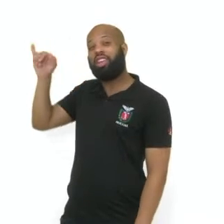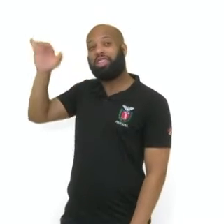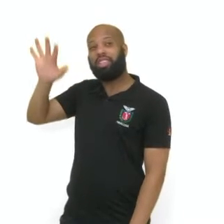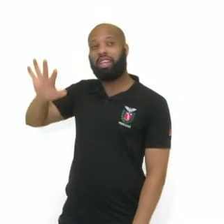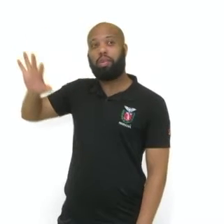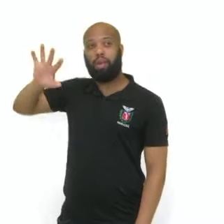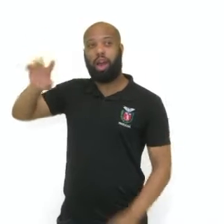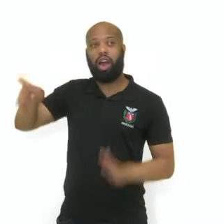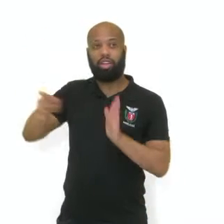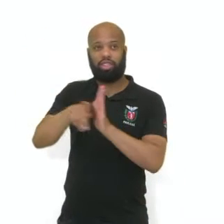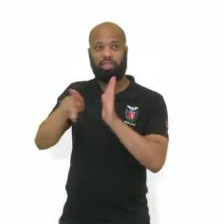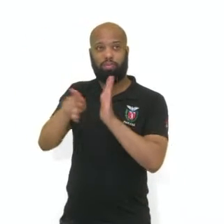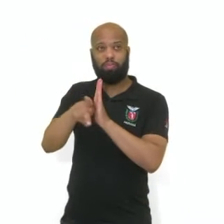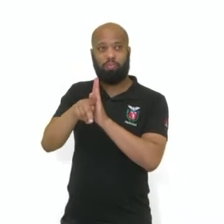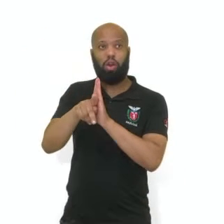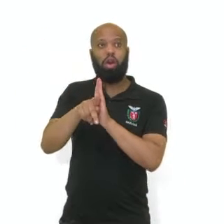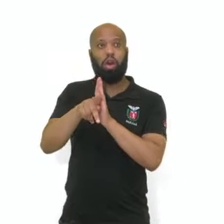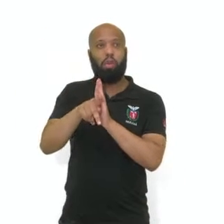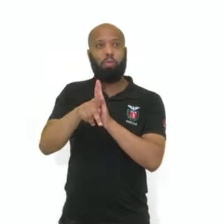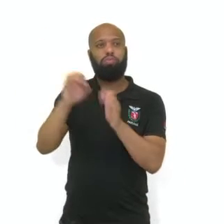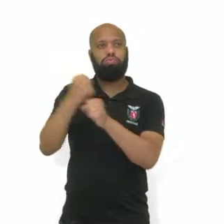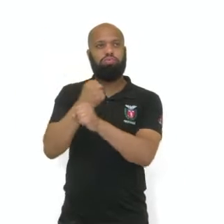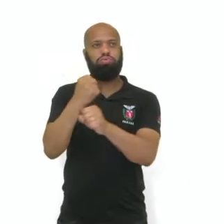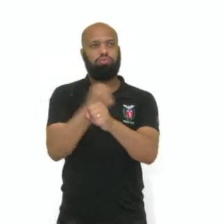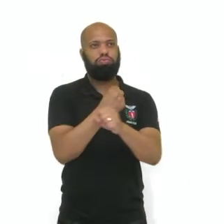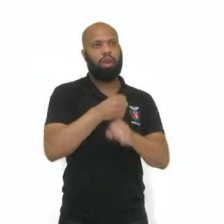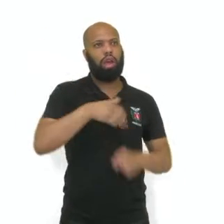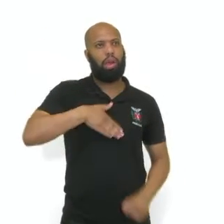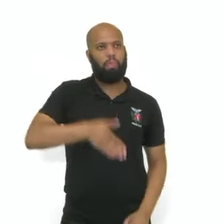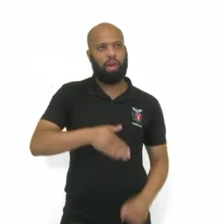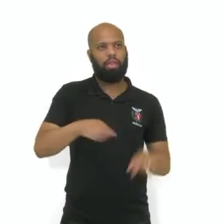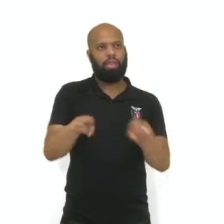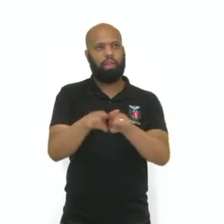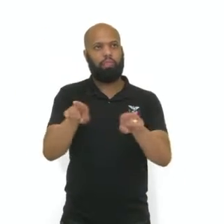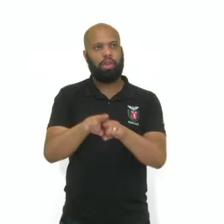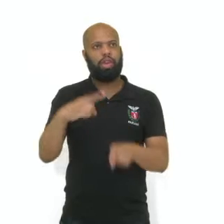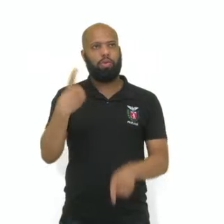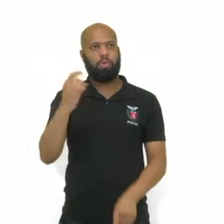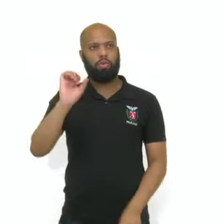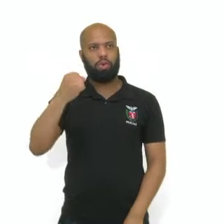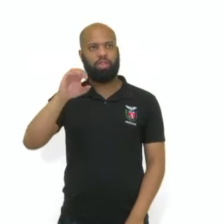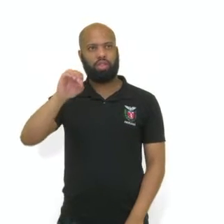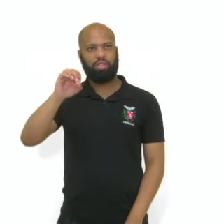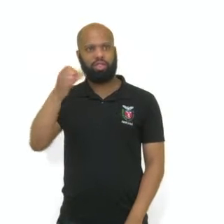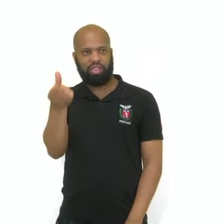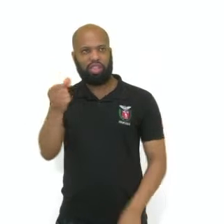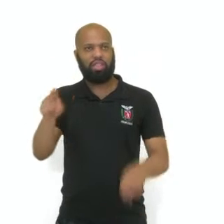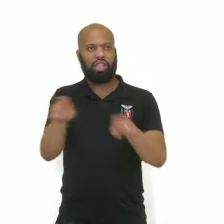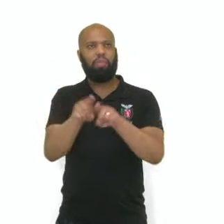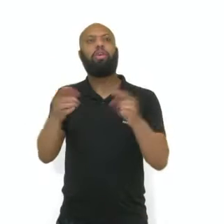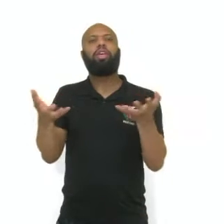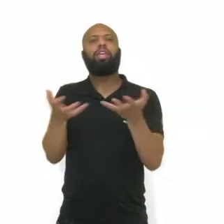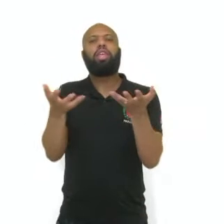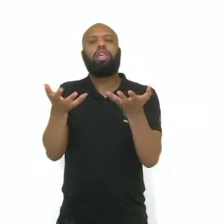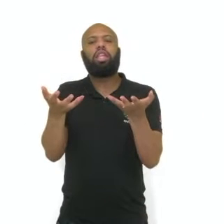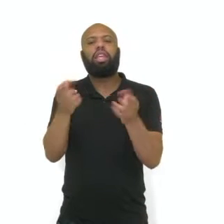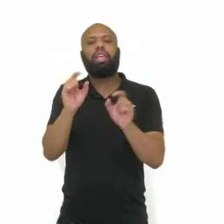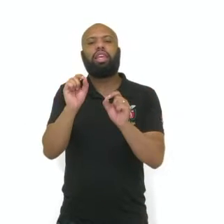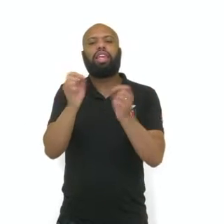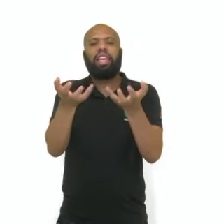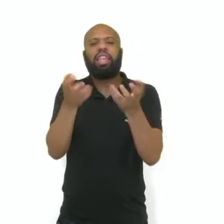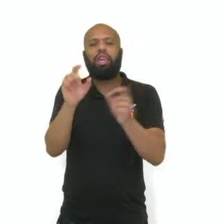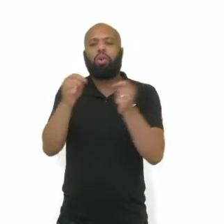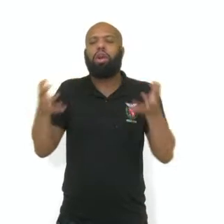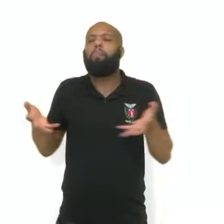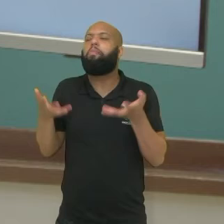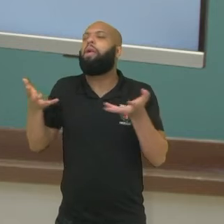construído por Napoleão Bonaparte em 1806, né? Para se autopromover, né? Para aí dar os méritos